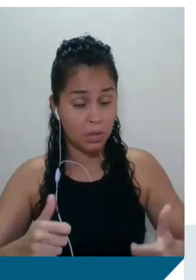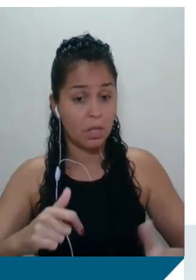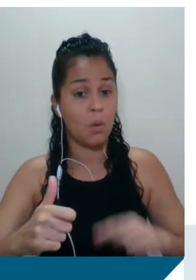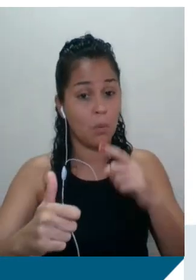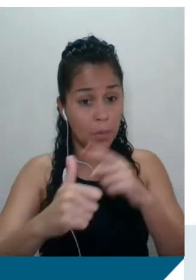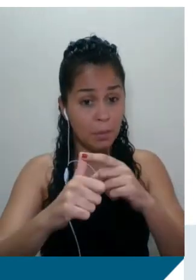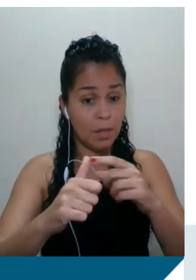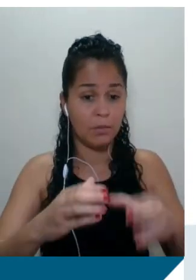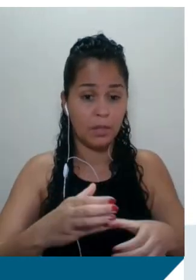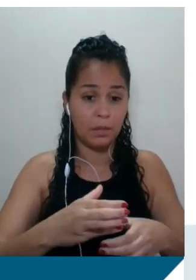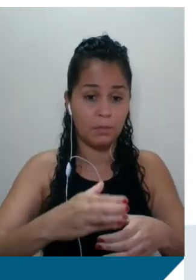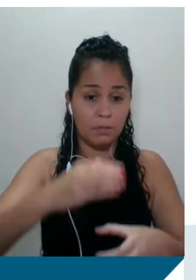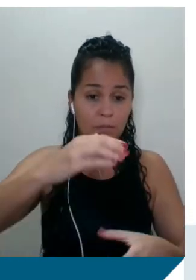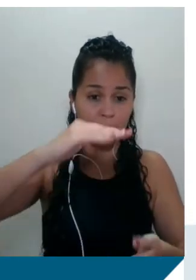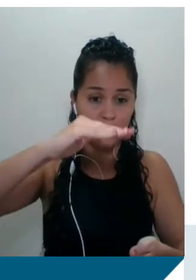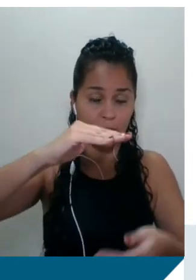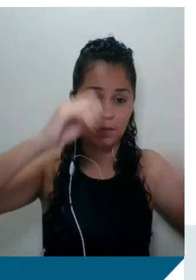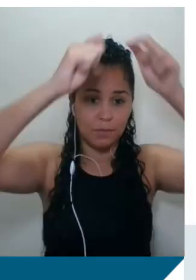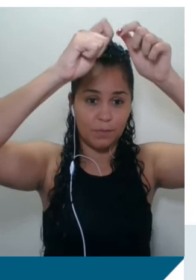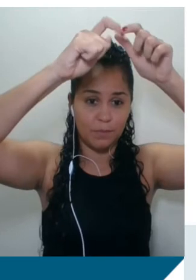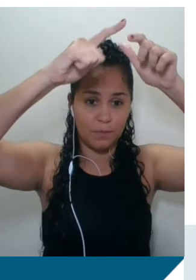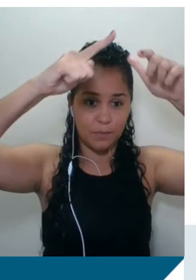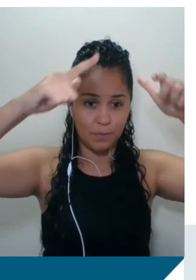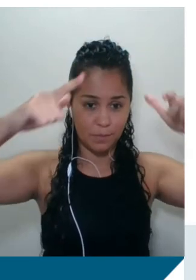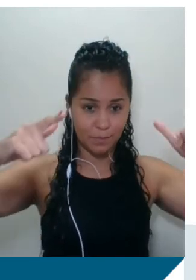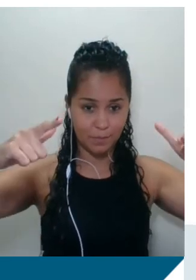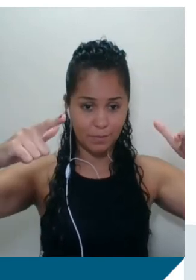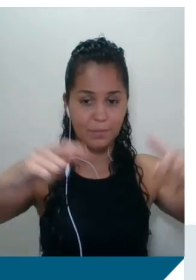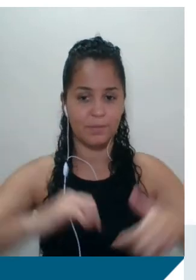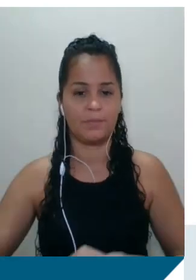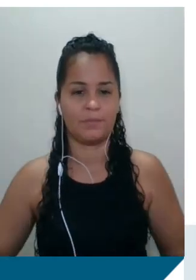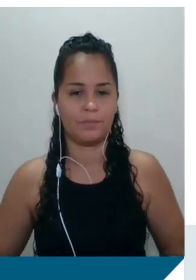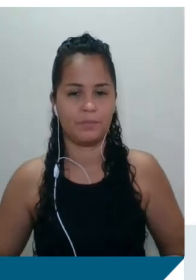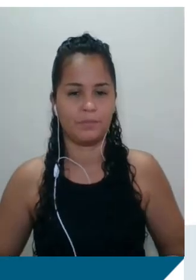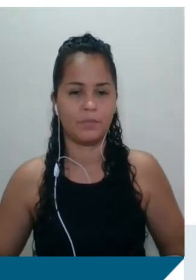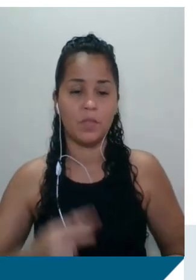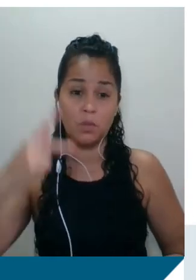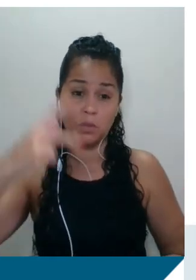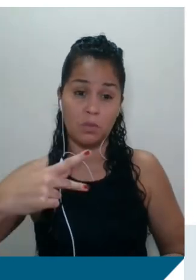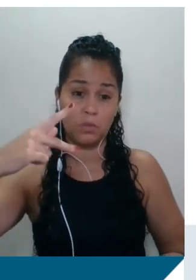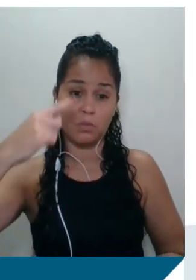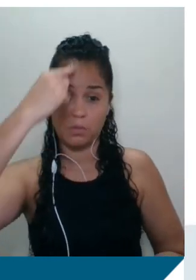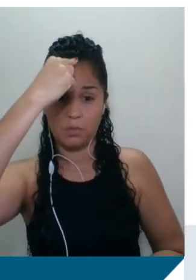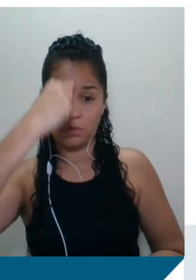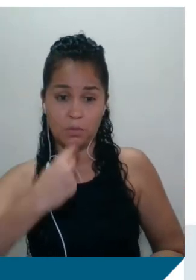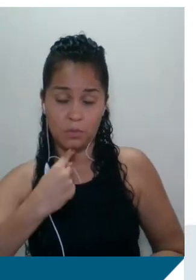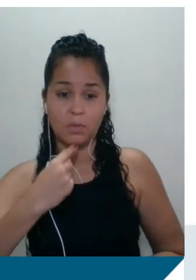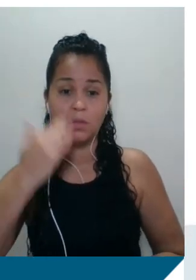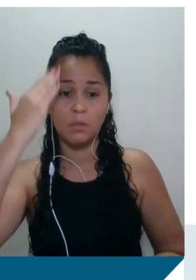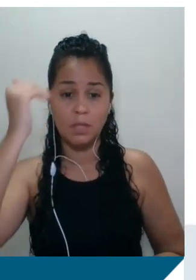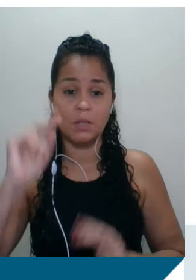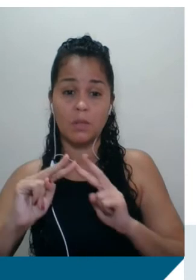que o silo ele é dividido em um cilindro e um cone que fica sobre